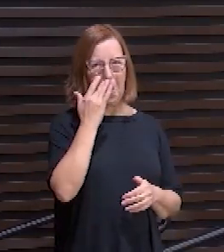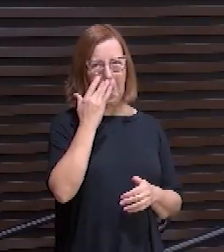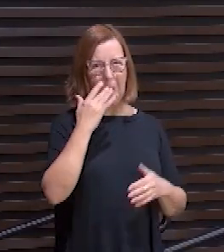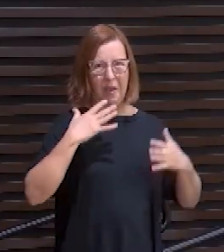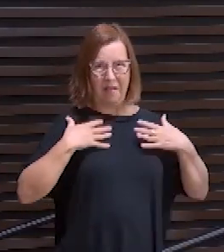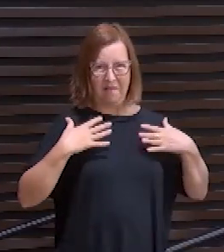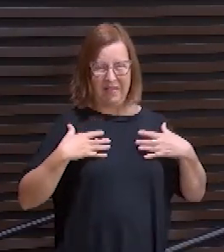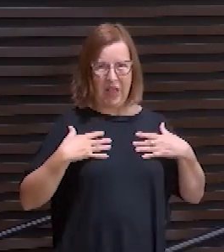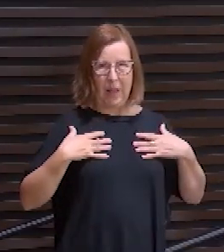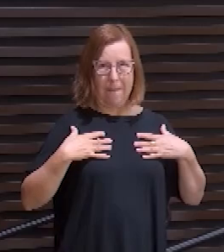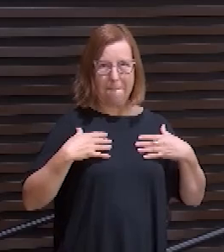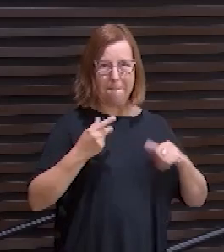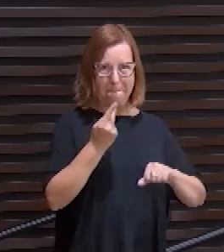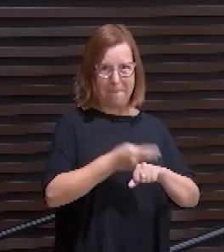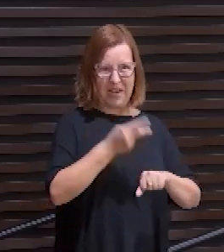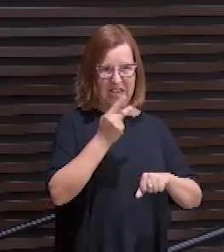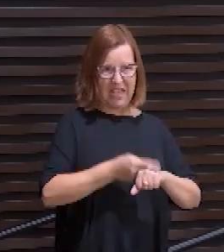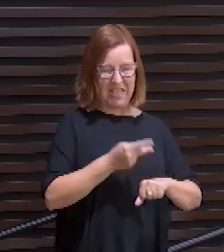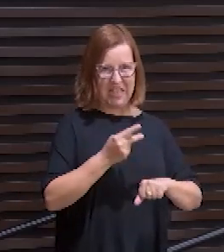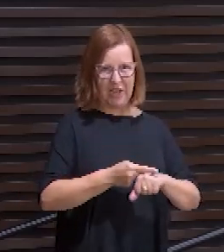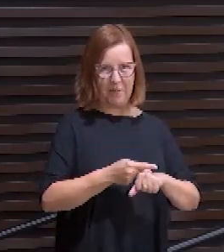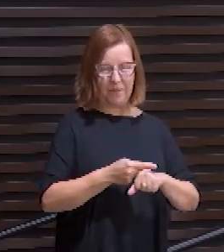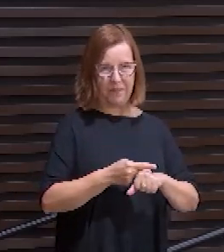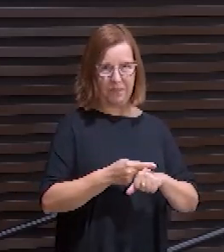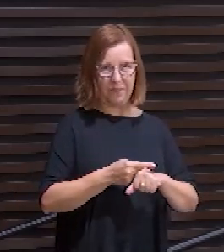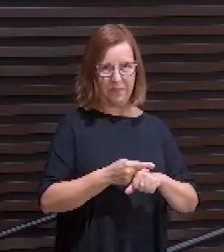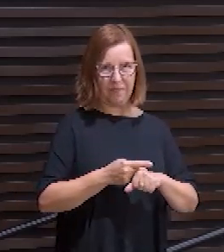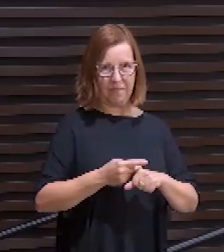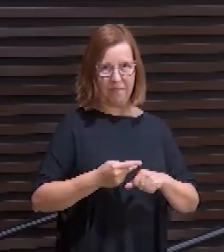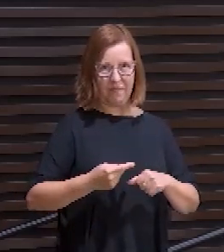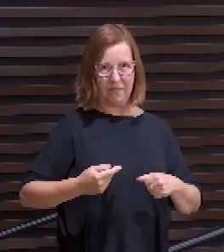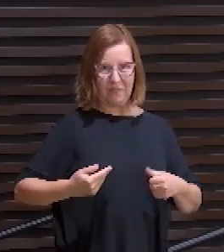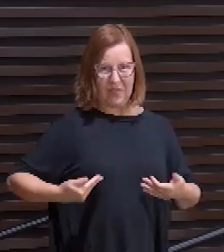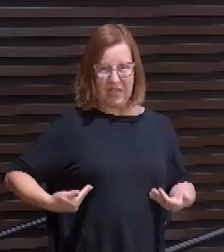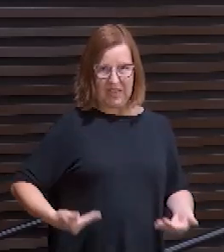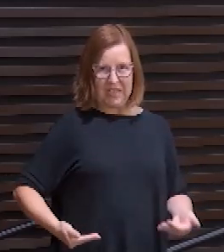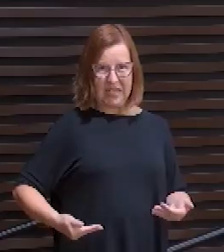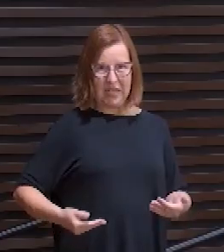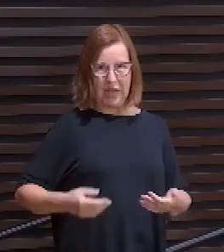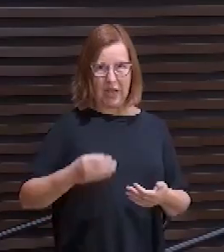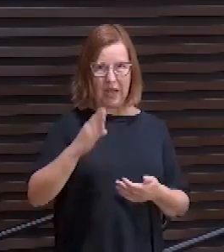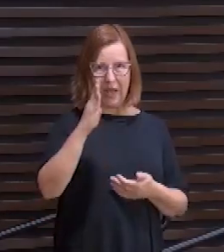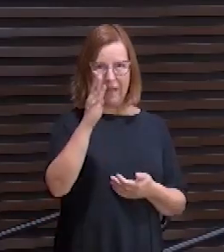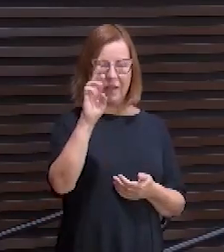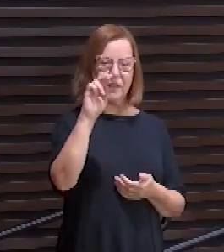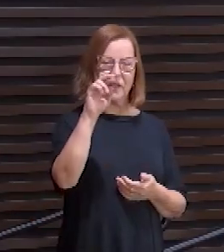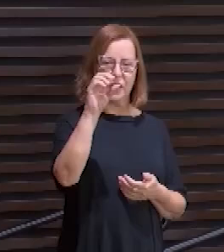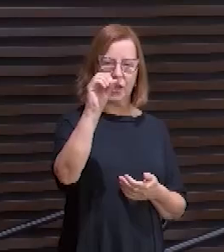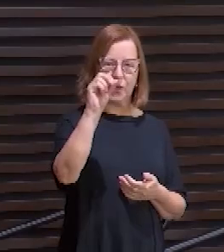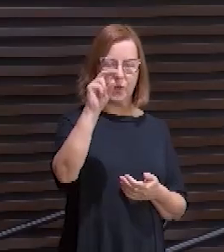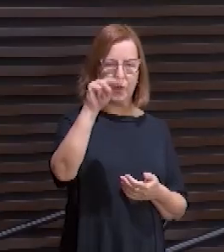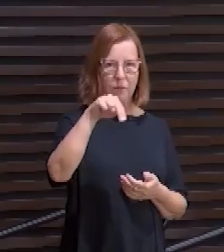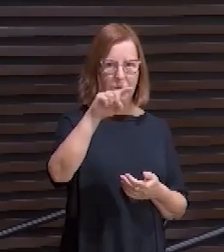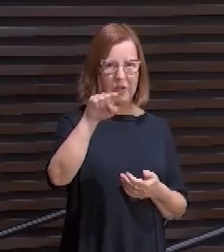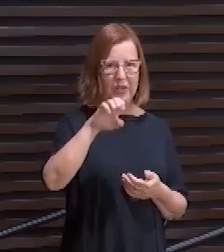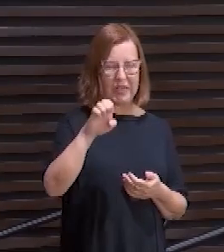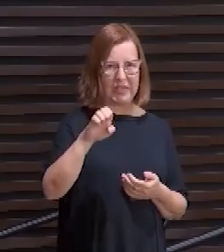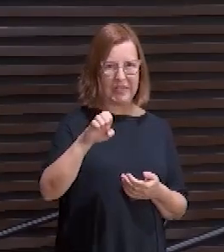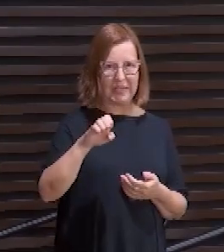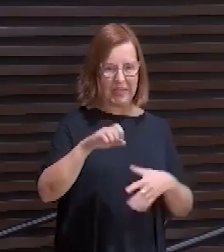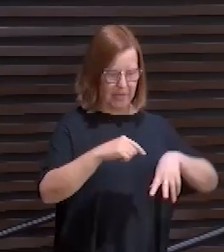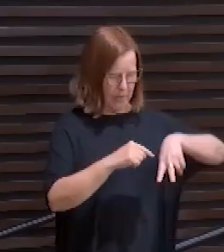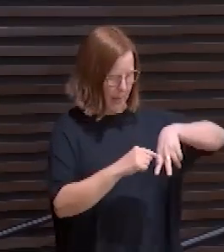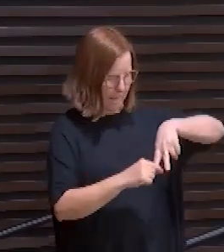eram de prata, a cintura era de bronze, e as suas pernas eram de